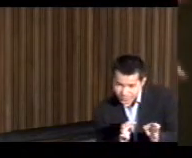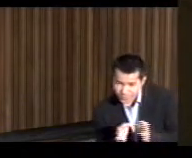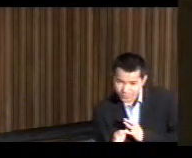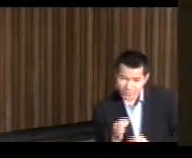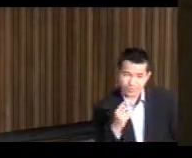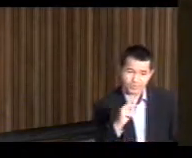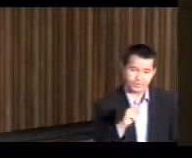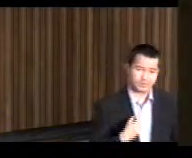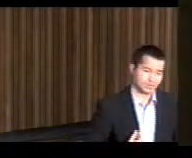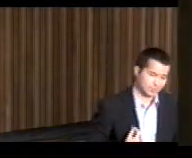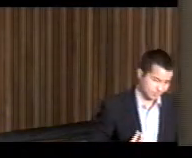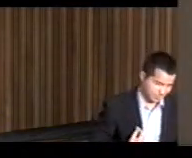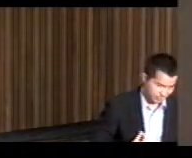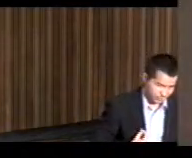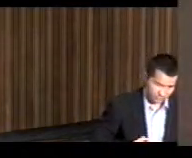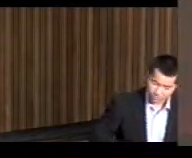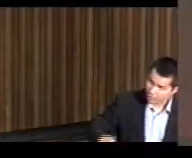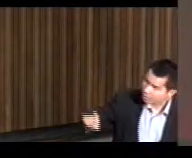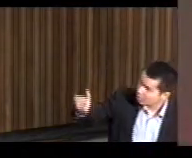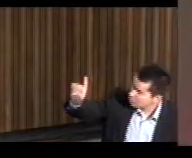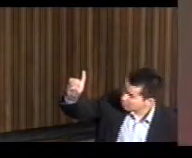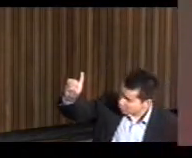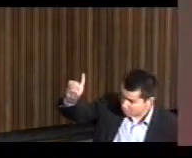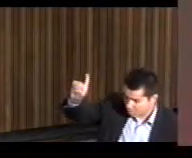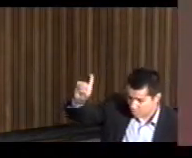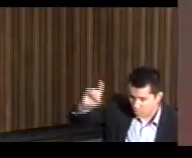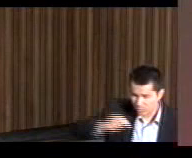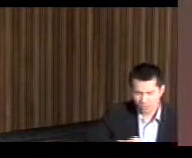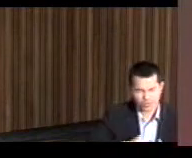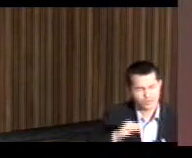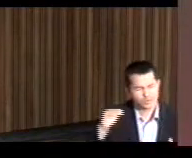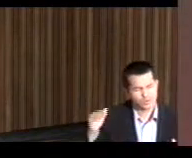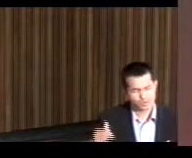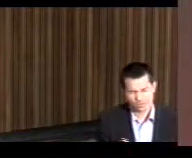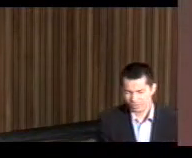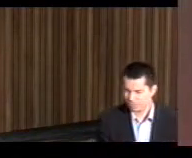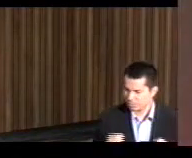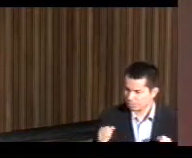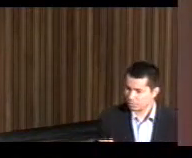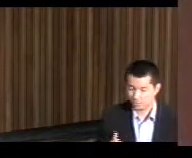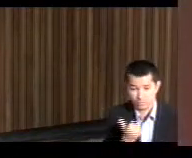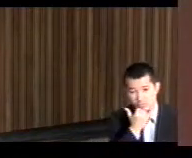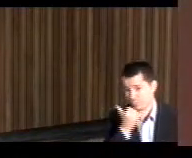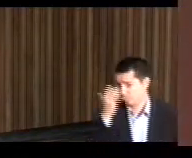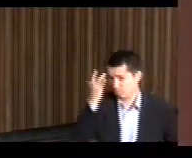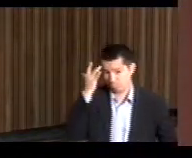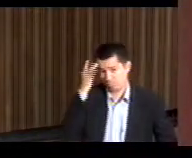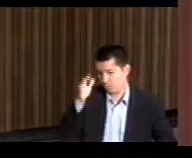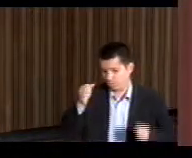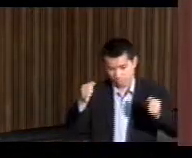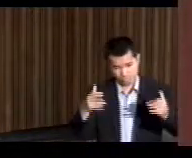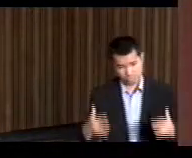O Deus Todo-Poderoso, que eu não consigo explicar como Ele faz as coisas.